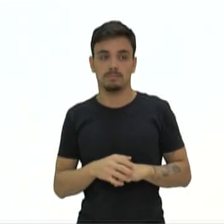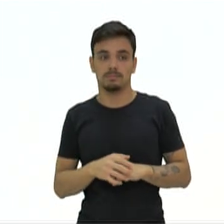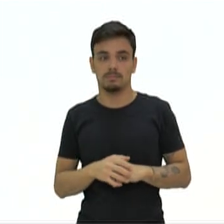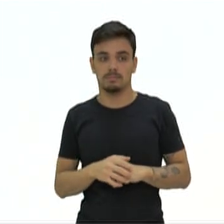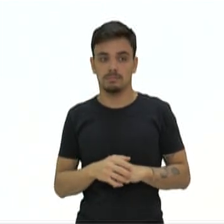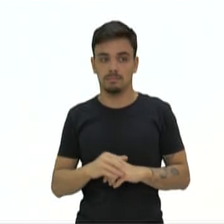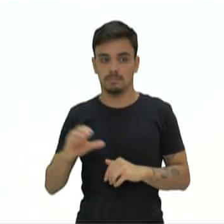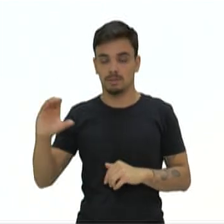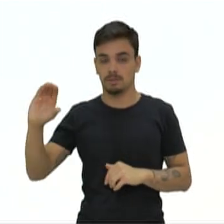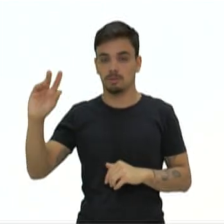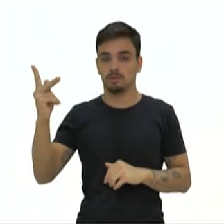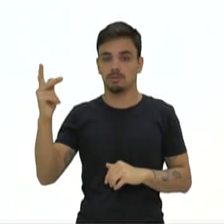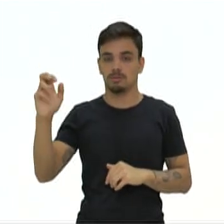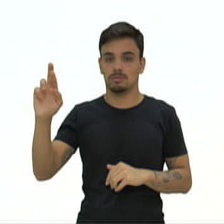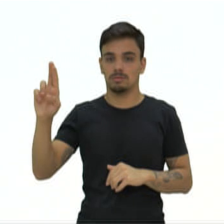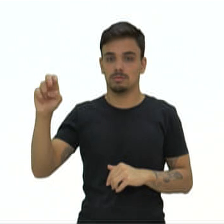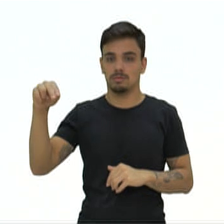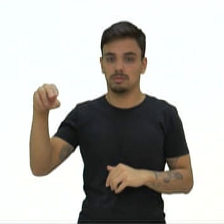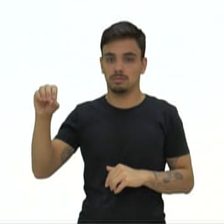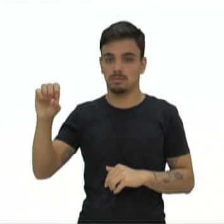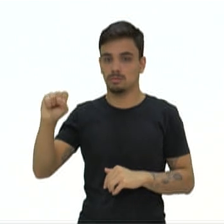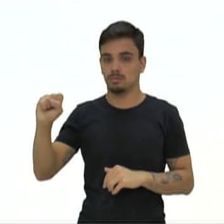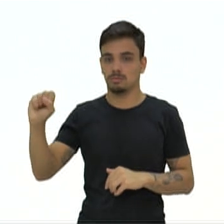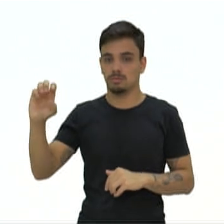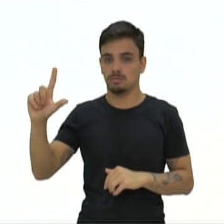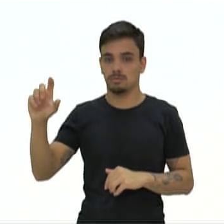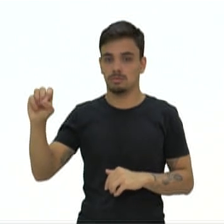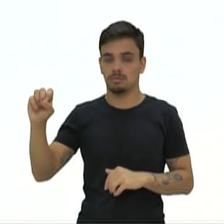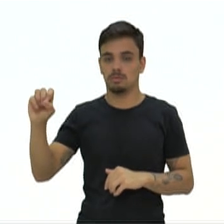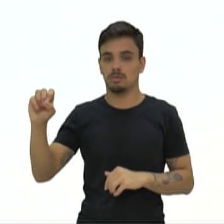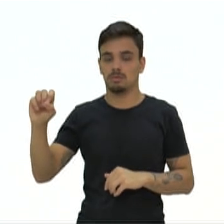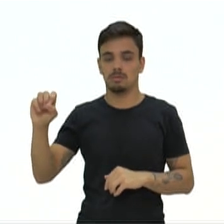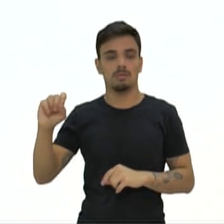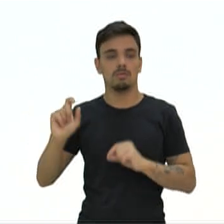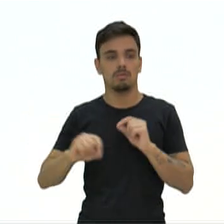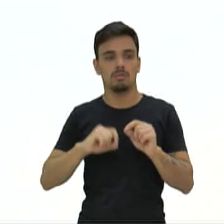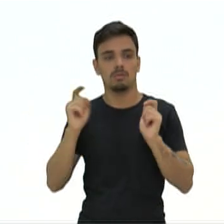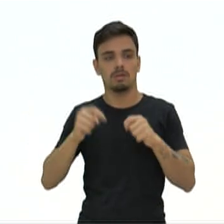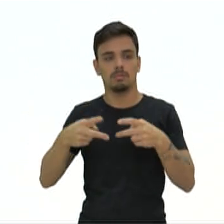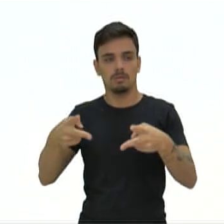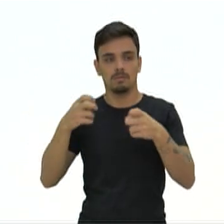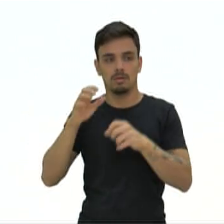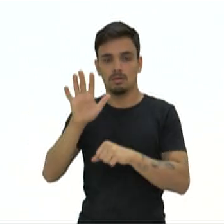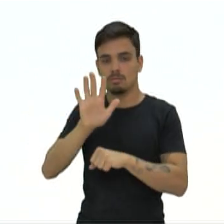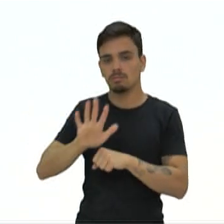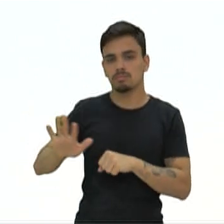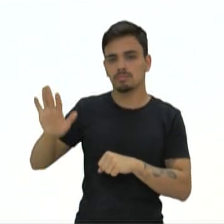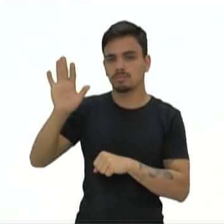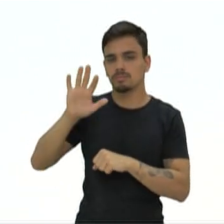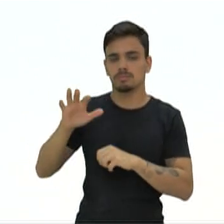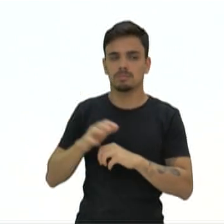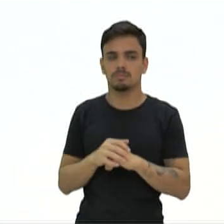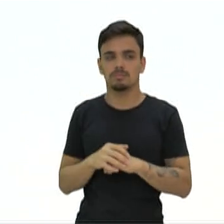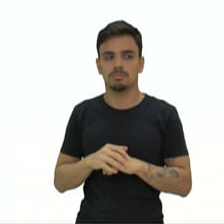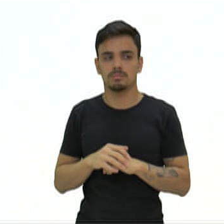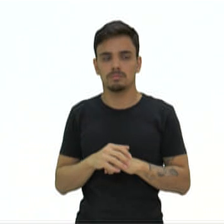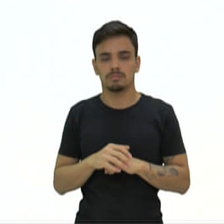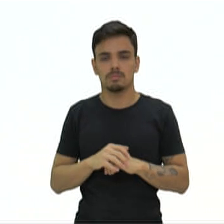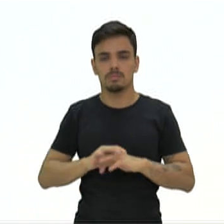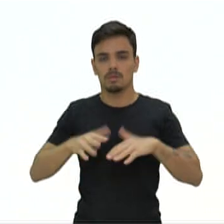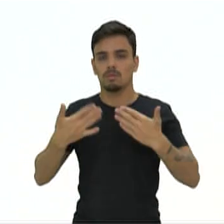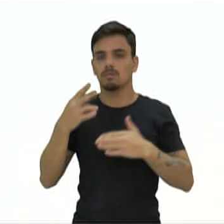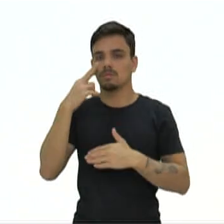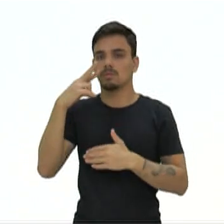cheiro no solo, você consegue vê-lo agora com mais... Esse aqui é um perfil, tá? Quando você olhar